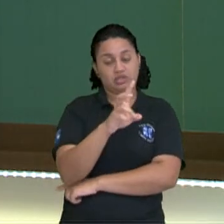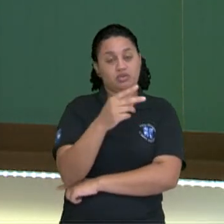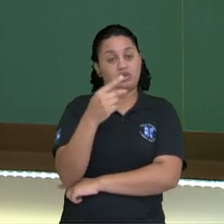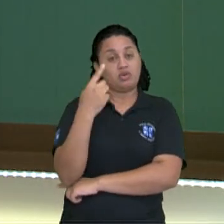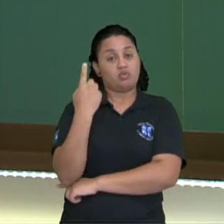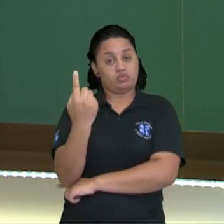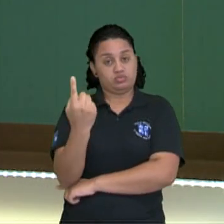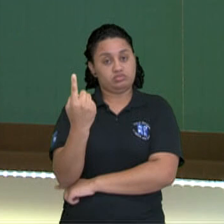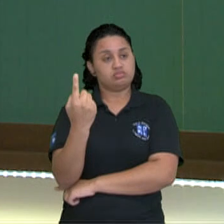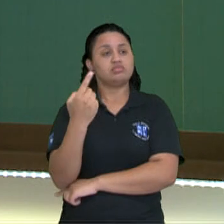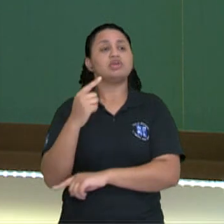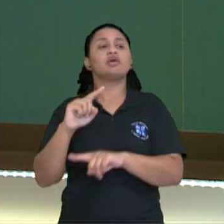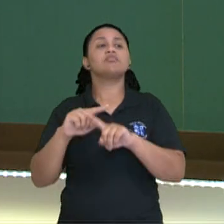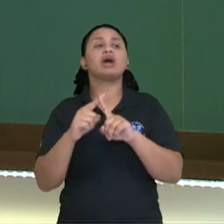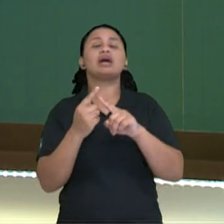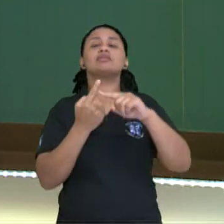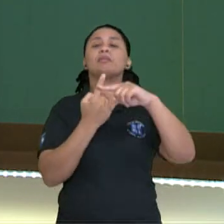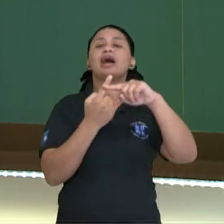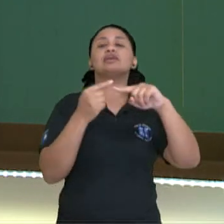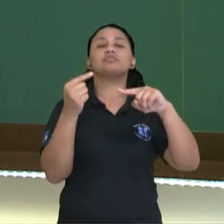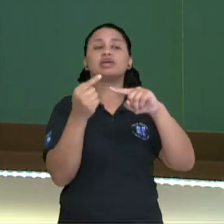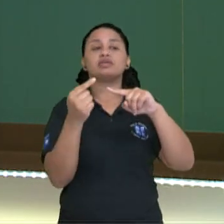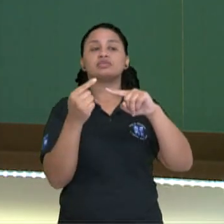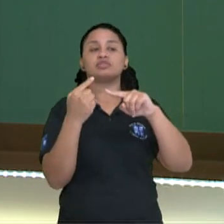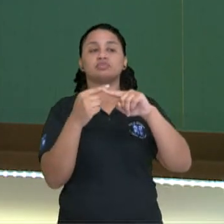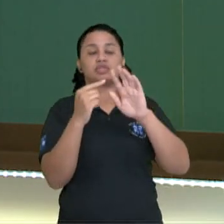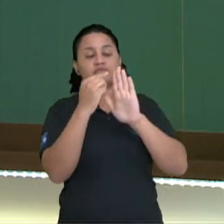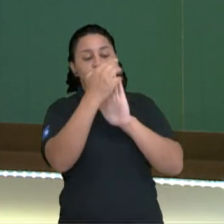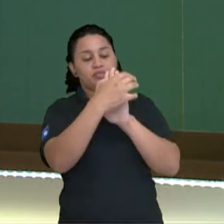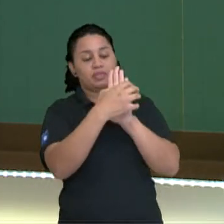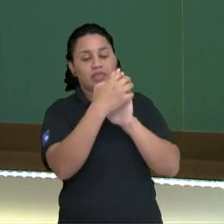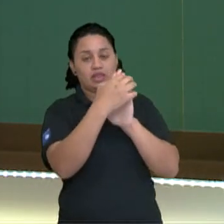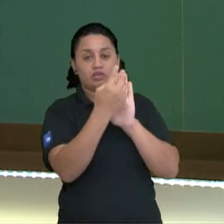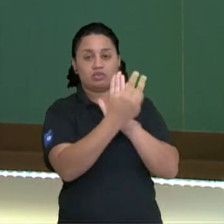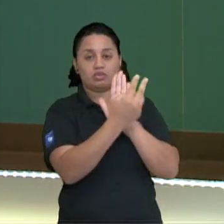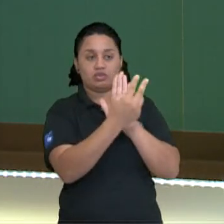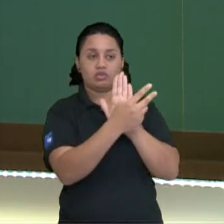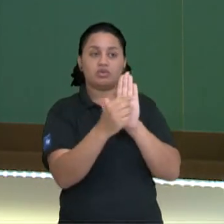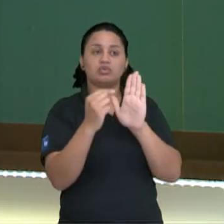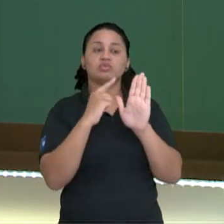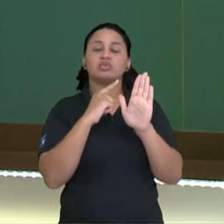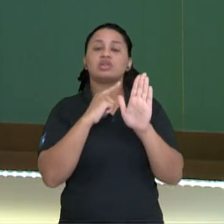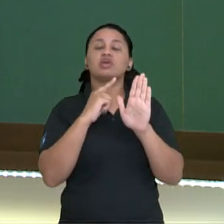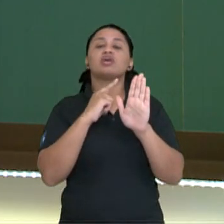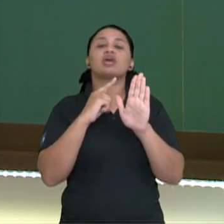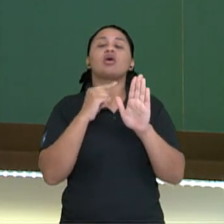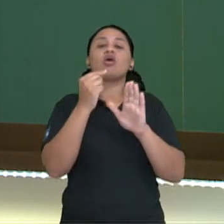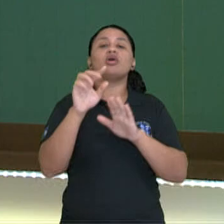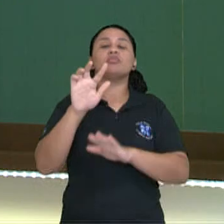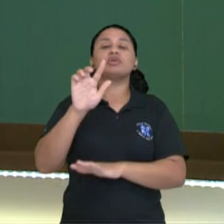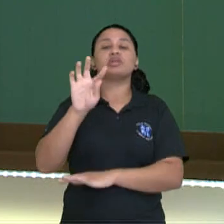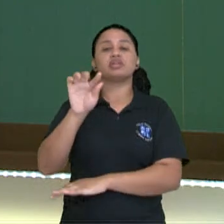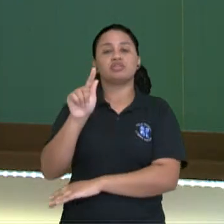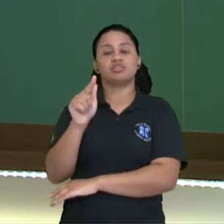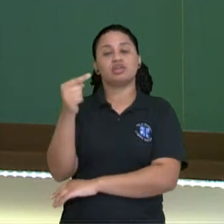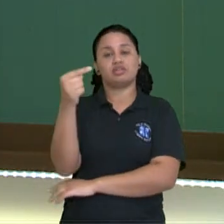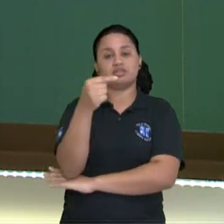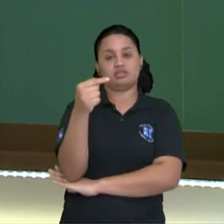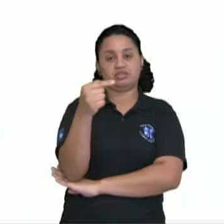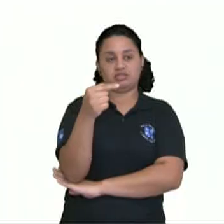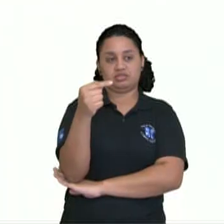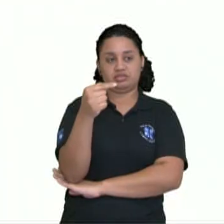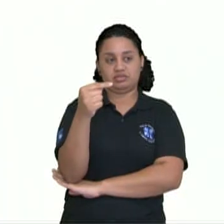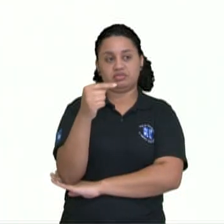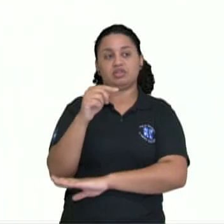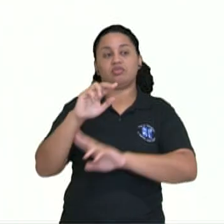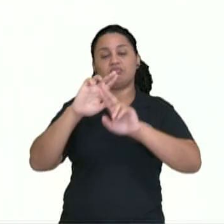que olhar o sinal. O 135 graus no segundo quadrante tem a tangente negativa. Então, por esse motivo, eu coloco